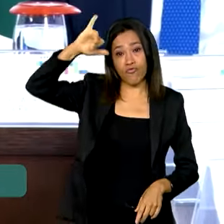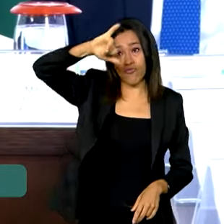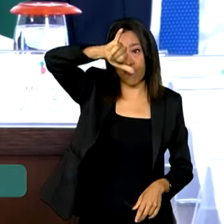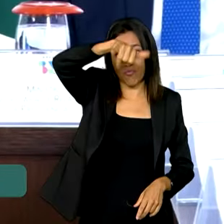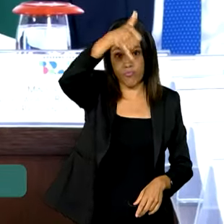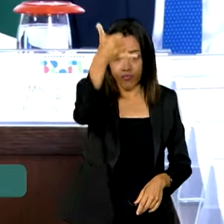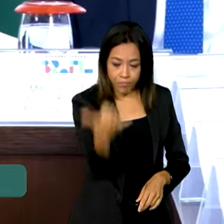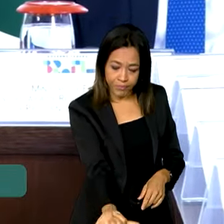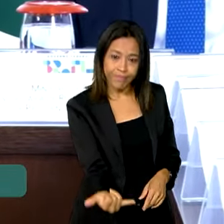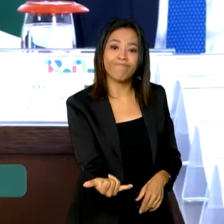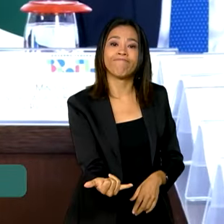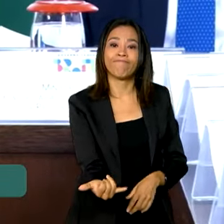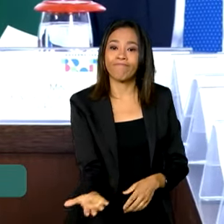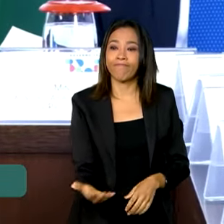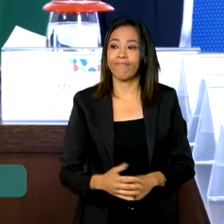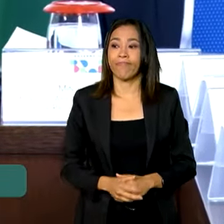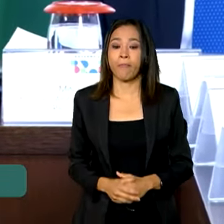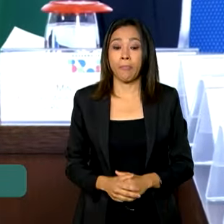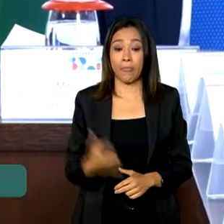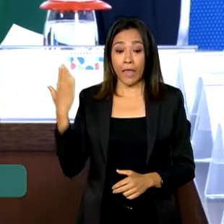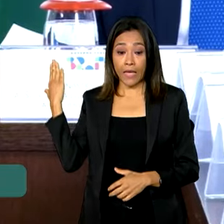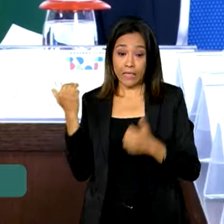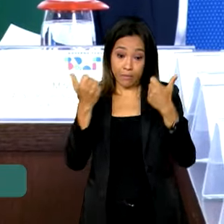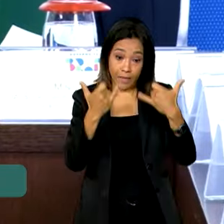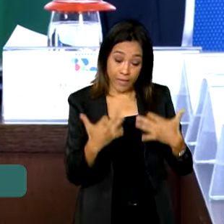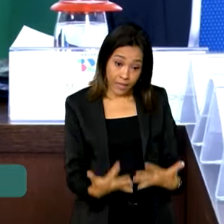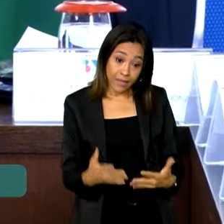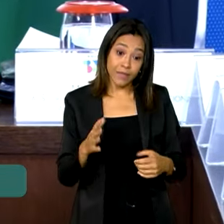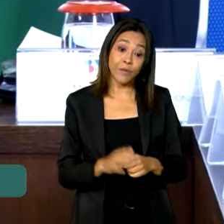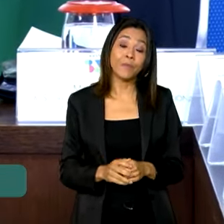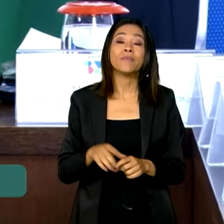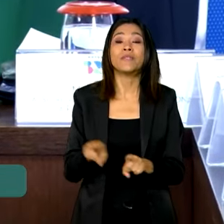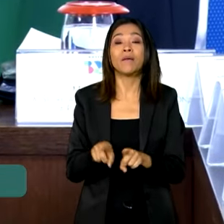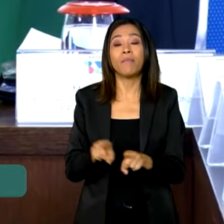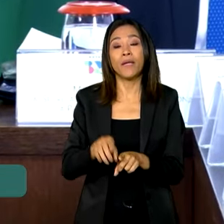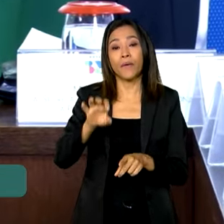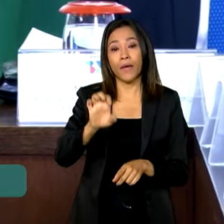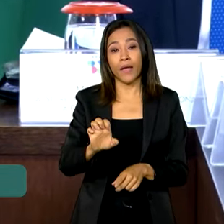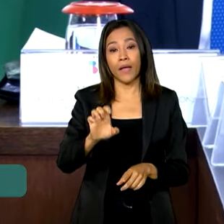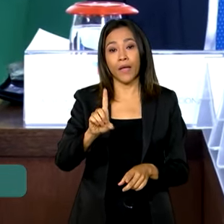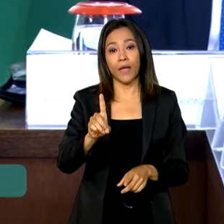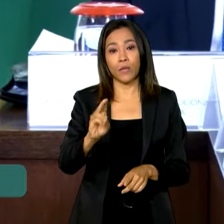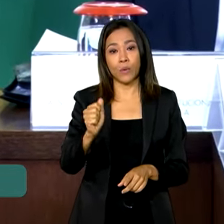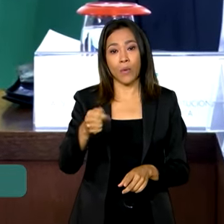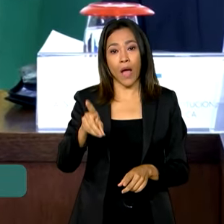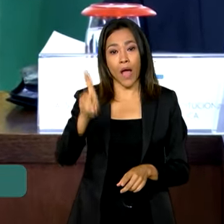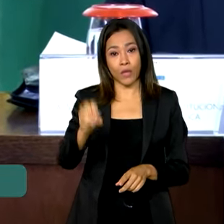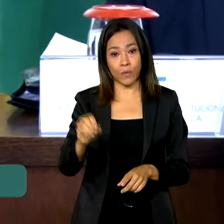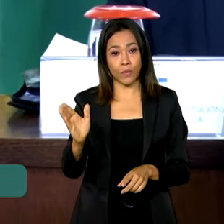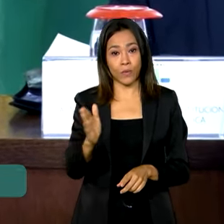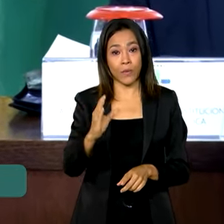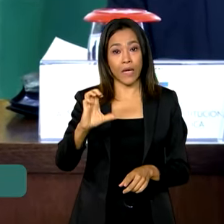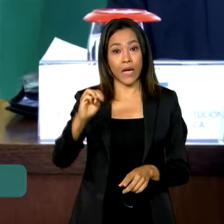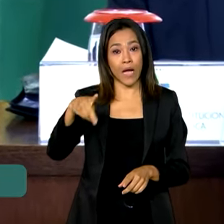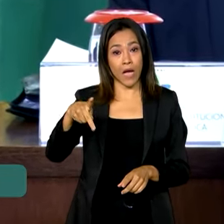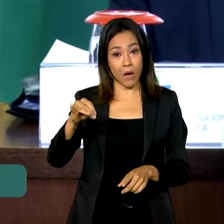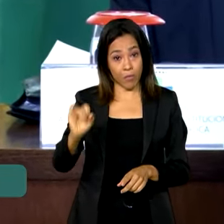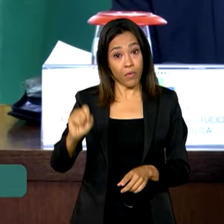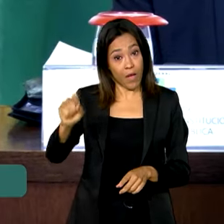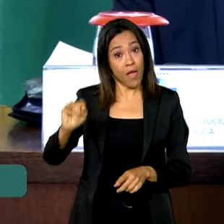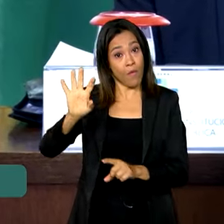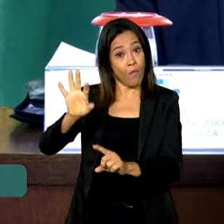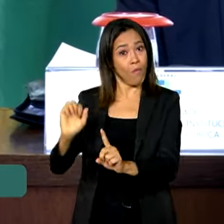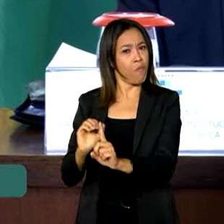projeto do Eduardo Campos como herói nacional é um projeto de reconhecimento a uma carreira